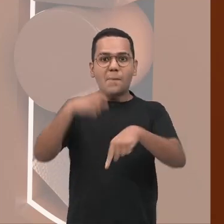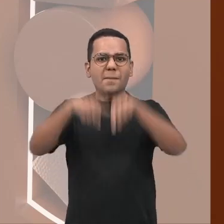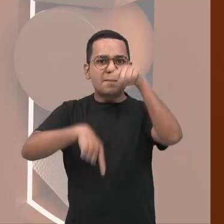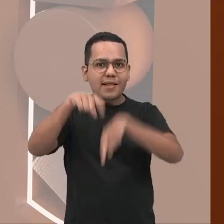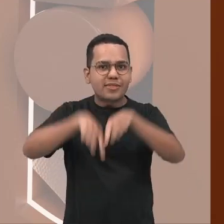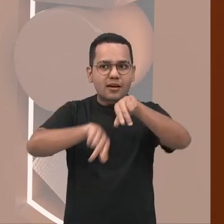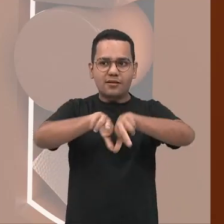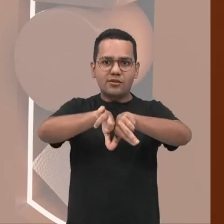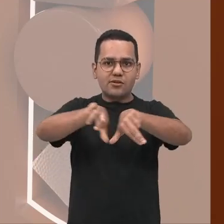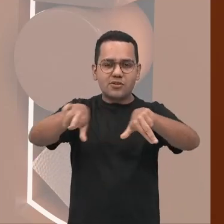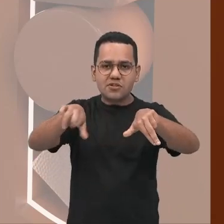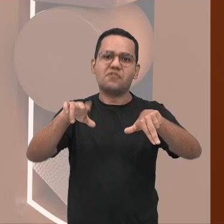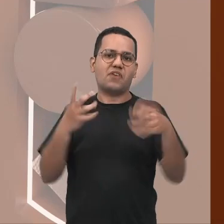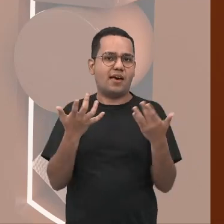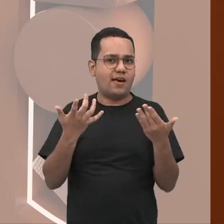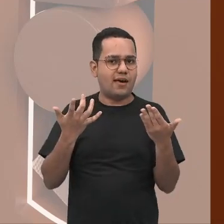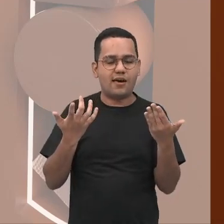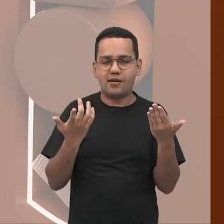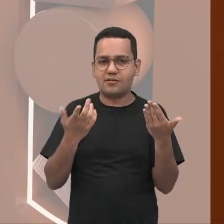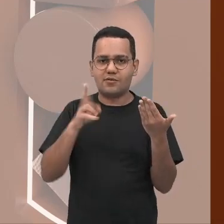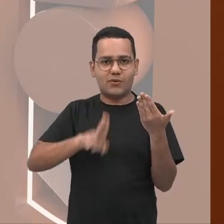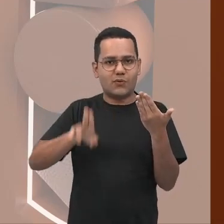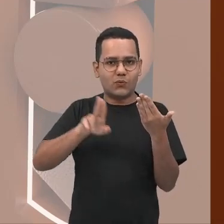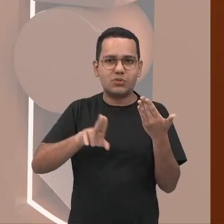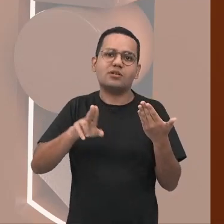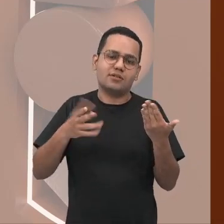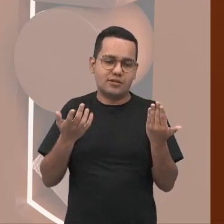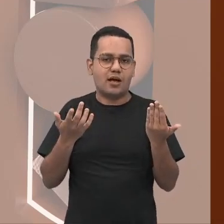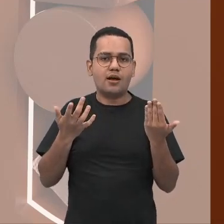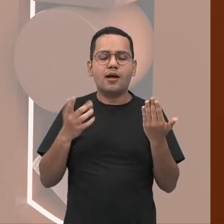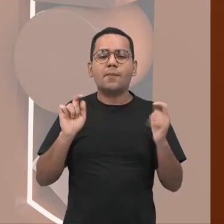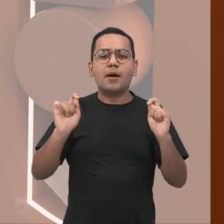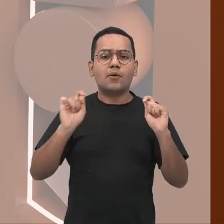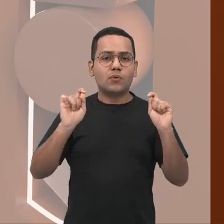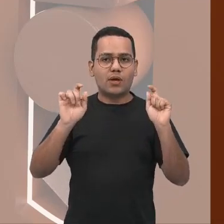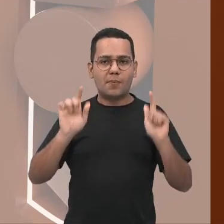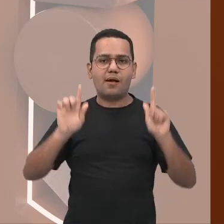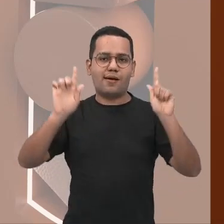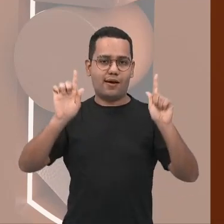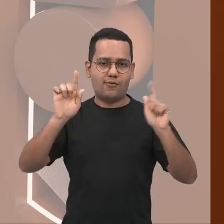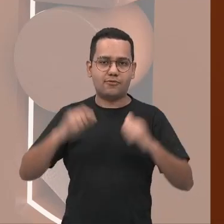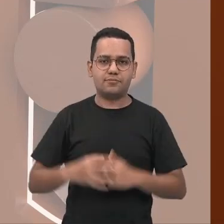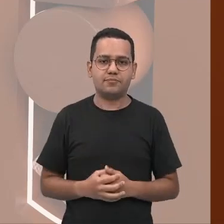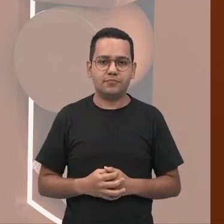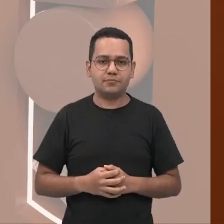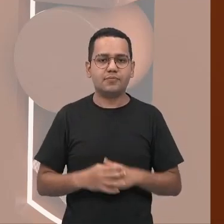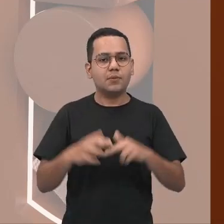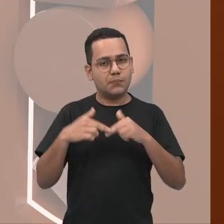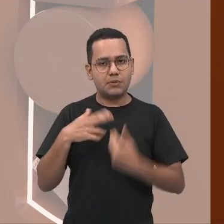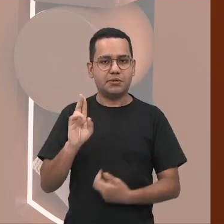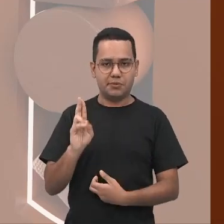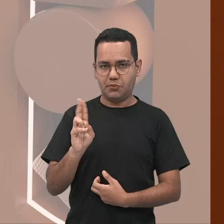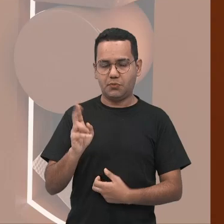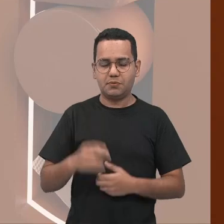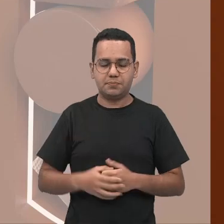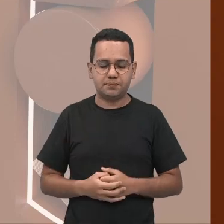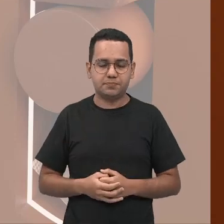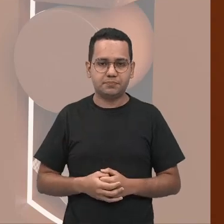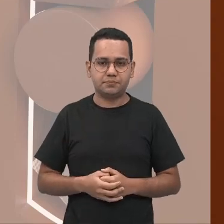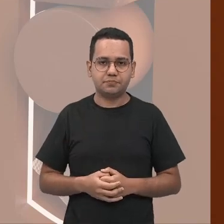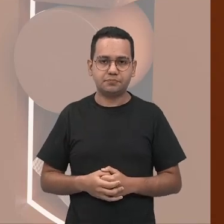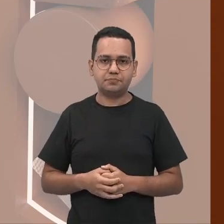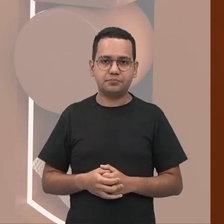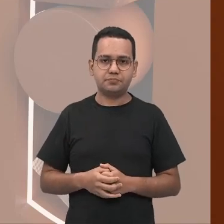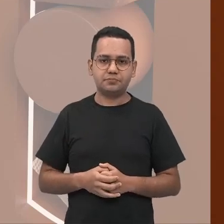eram garrafas, pedaços de madeira e tal, mas muito mais garrafas. E aí ficou conhecido como a Noite das